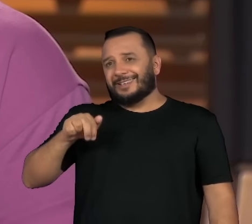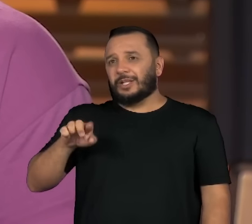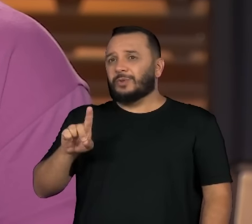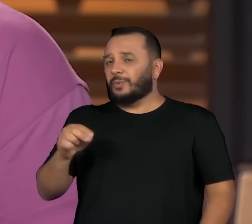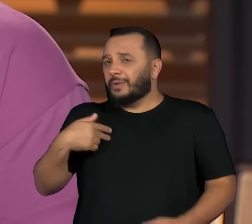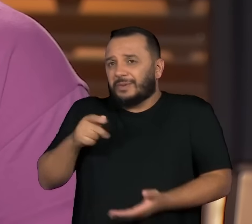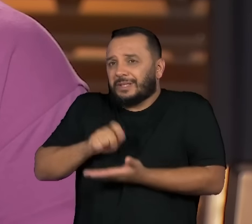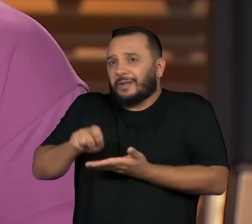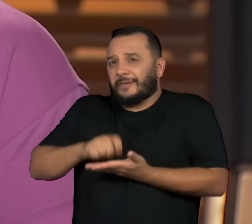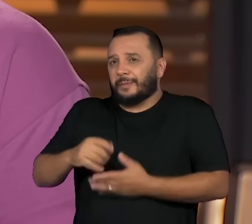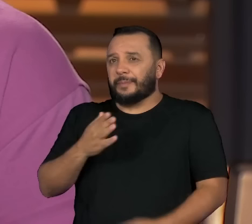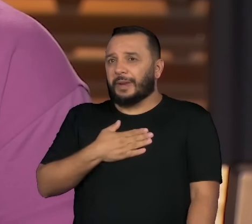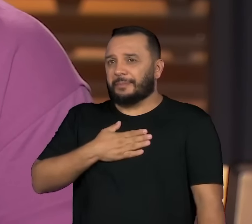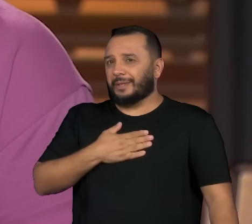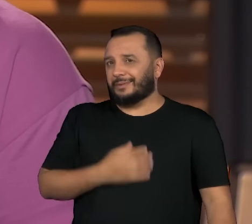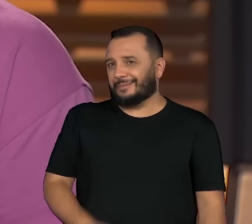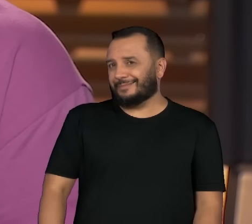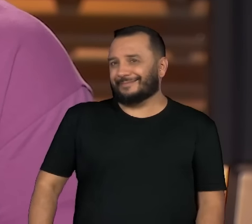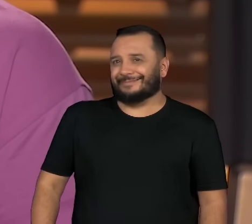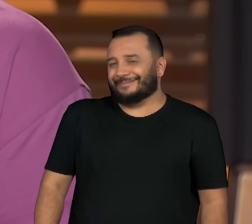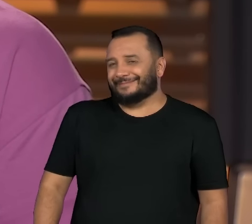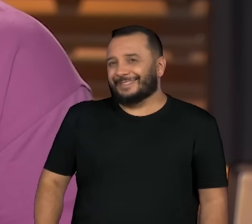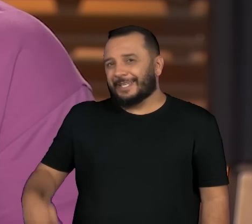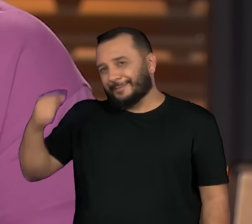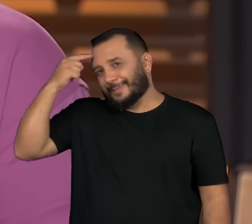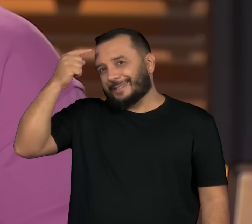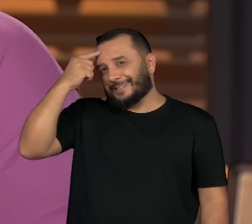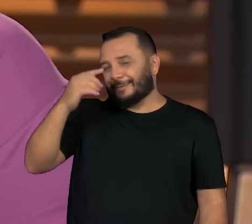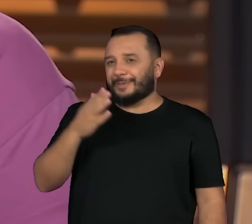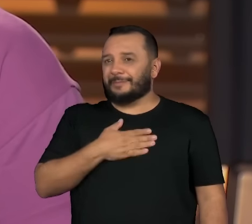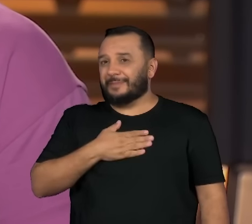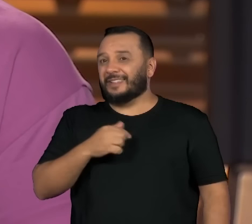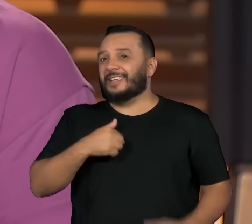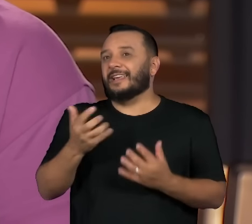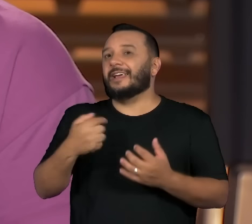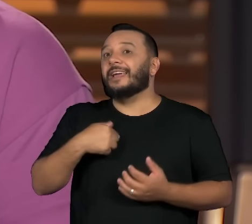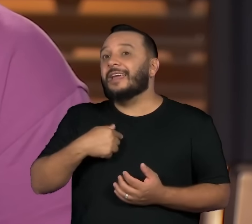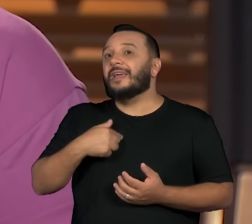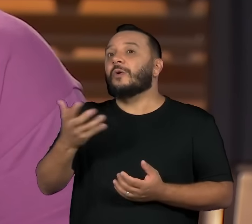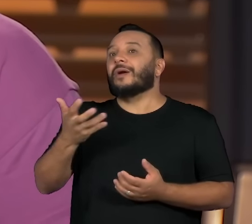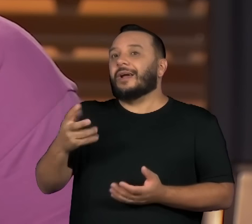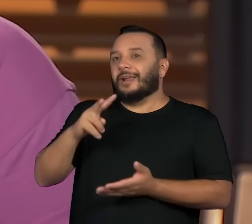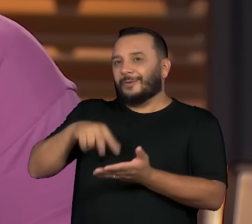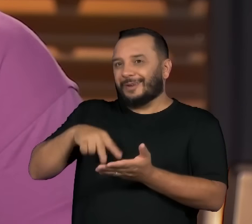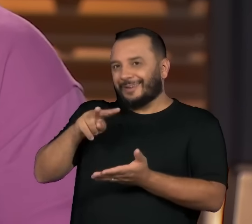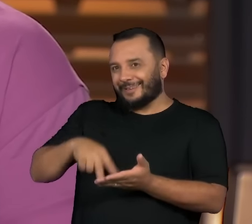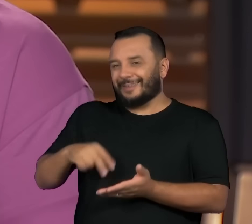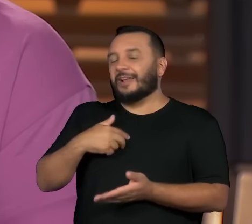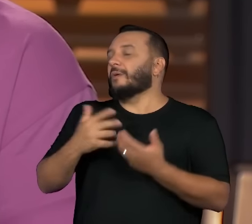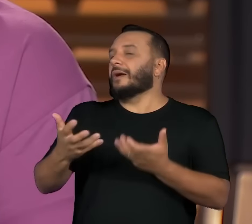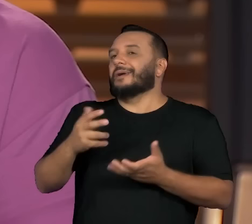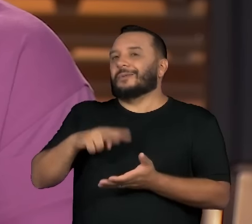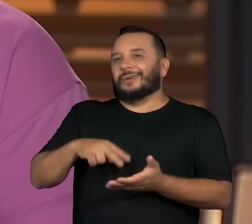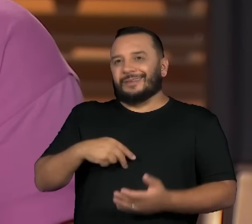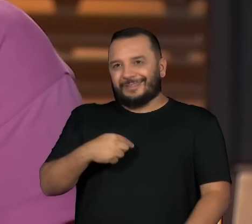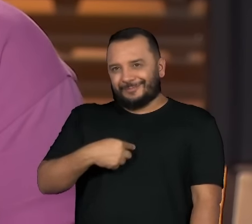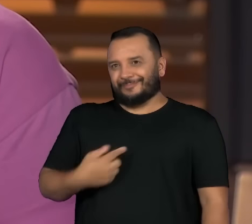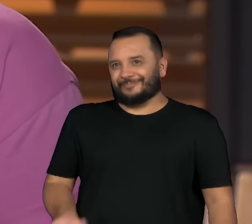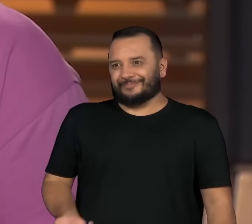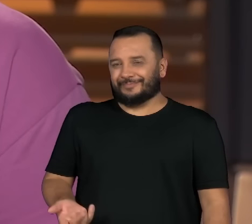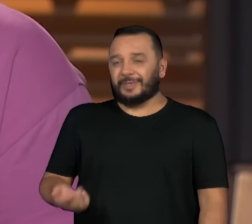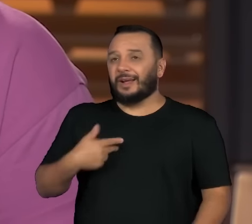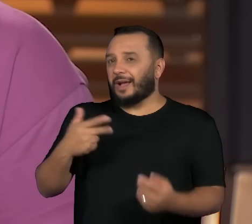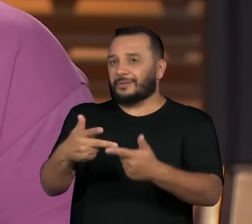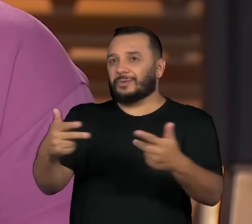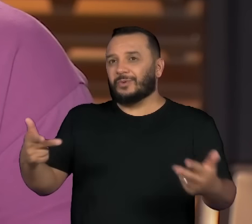mim. Eu estava fazendo o quadrinho que eu queria ler, que eu senti falta de ter. Com as coisas que eu